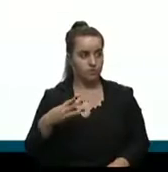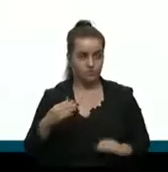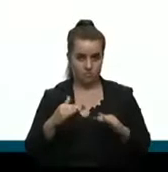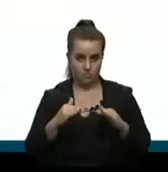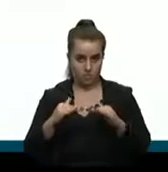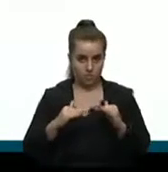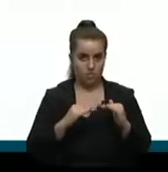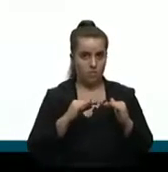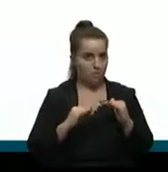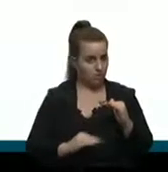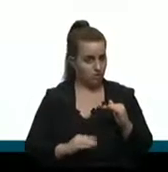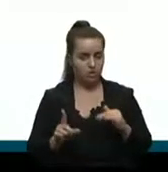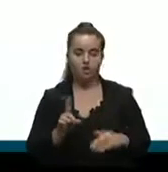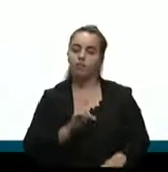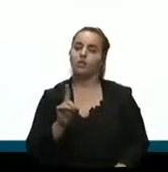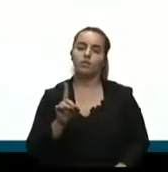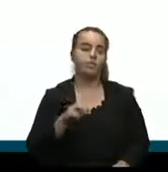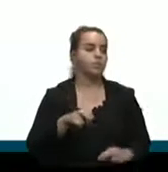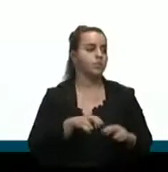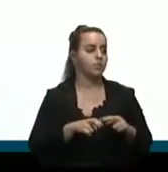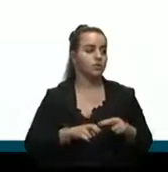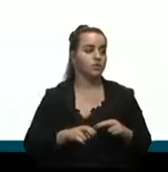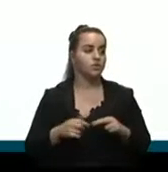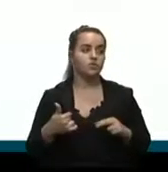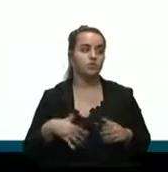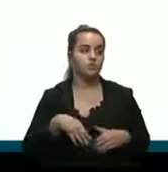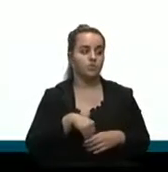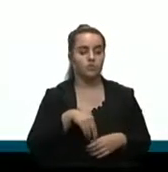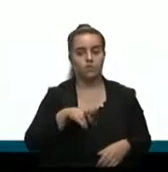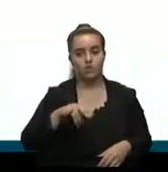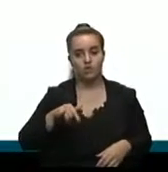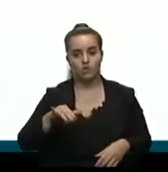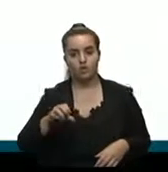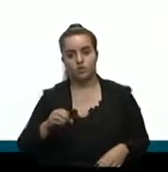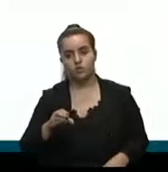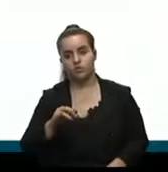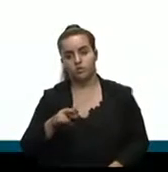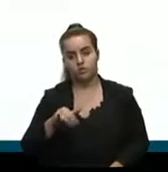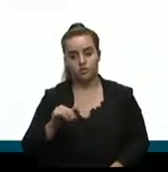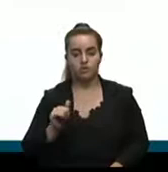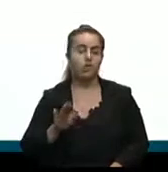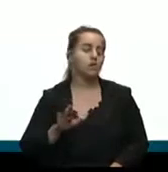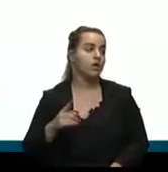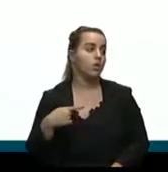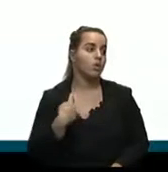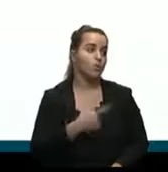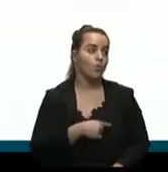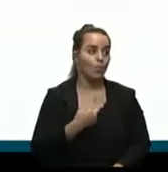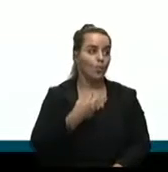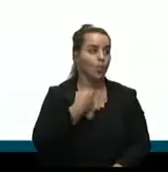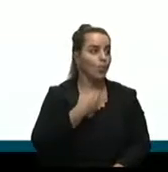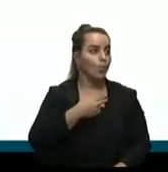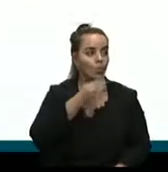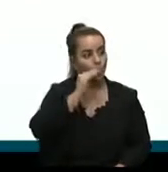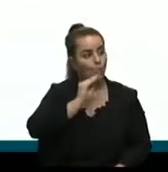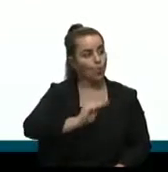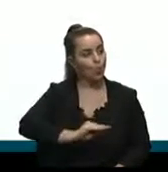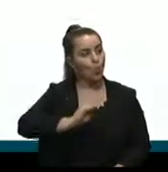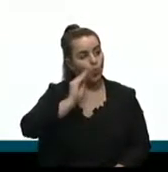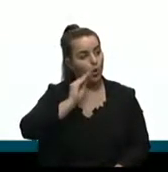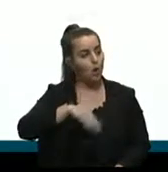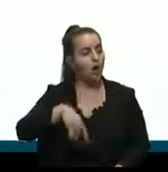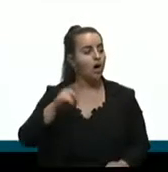166,33? Não, não é menor. Por isso não pertence à região crítica. E, portanto, não podemos rejeitar